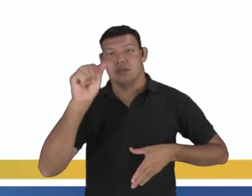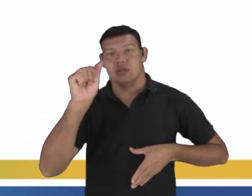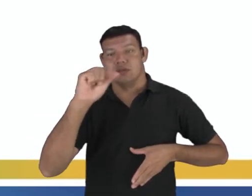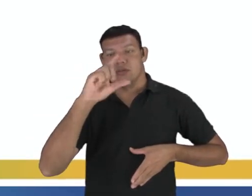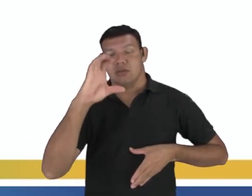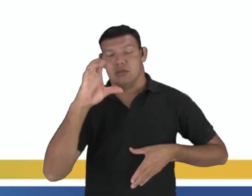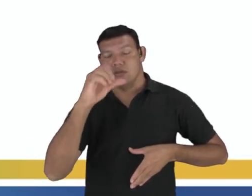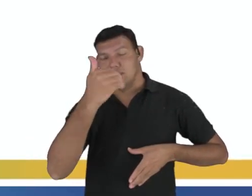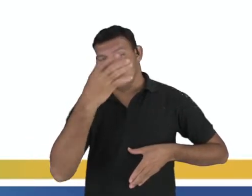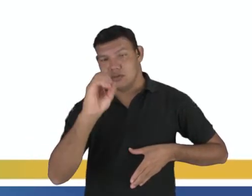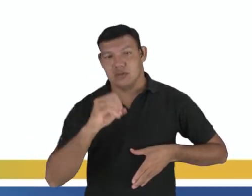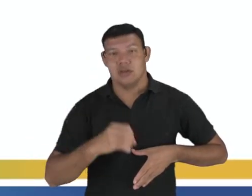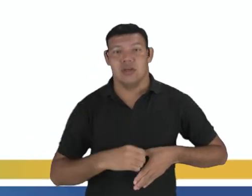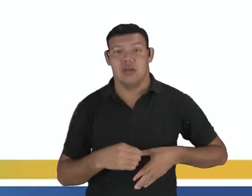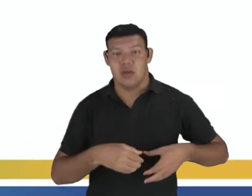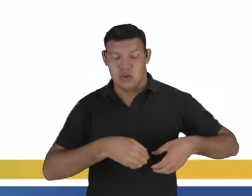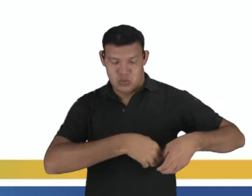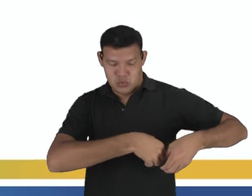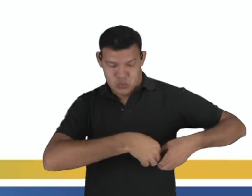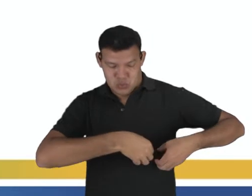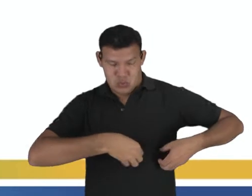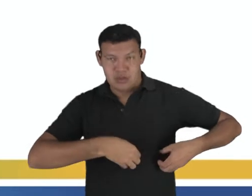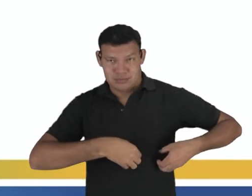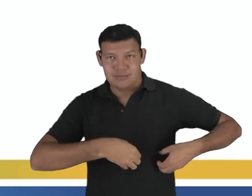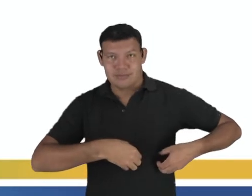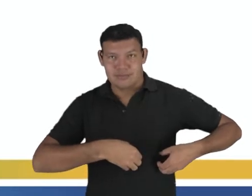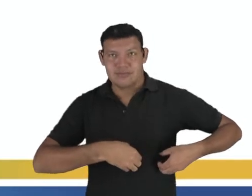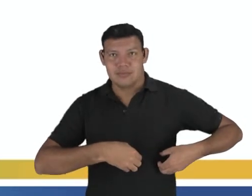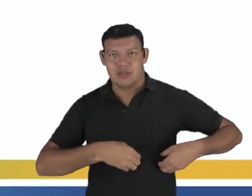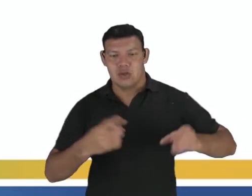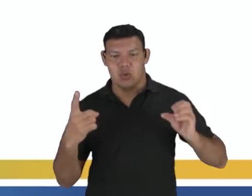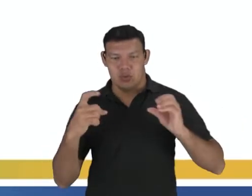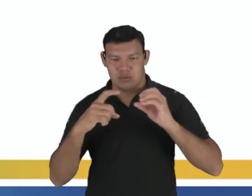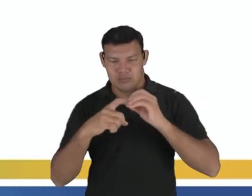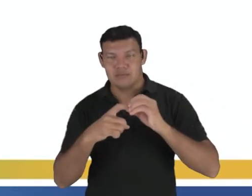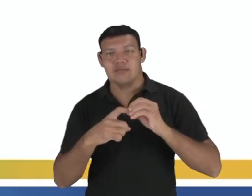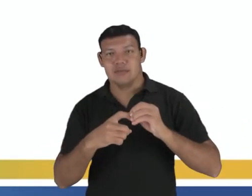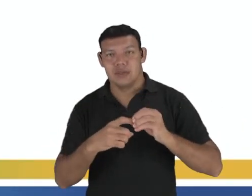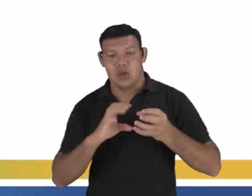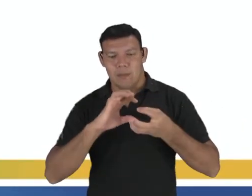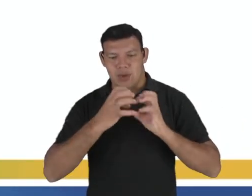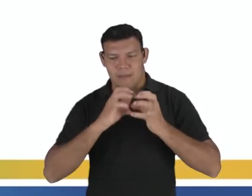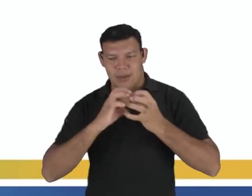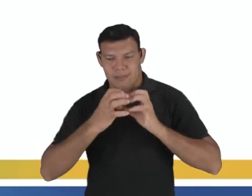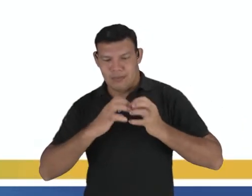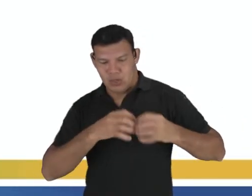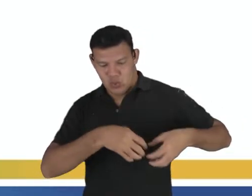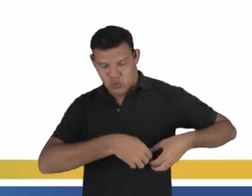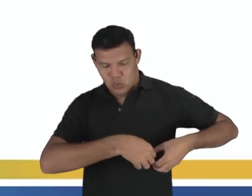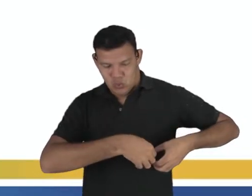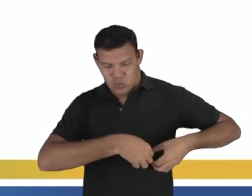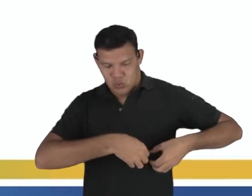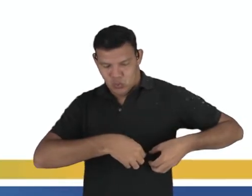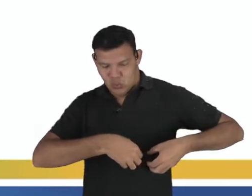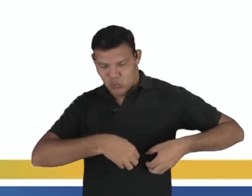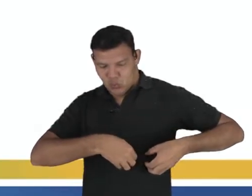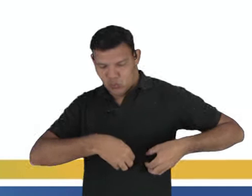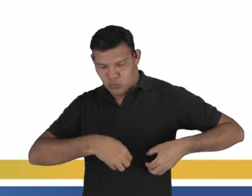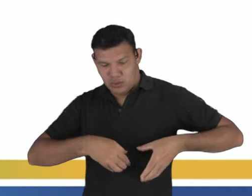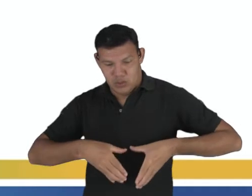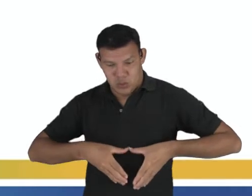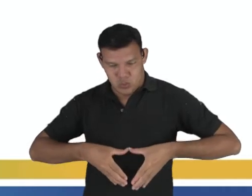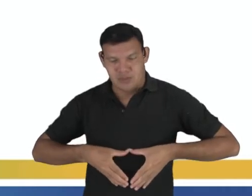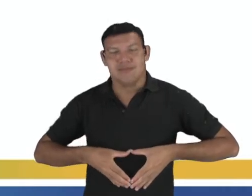então a fecundação ocorre na tuba uterina e a partir daí o zigoto já começa a se dividir né E vai ser